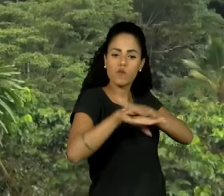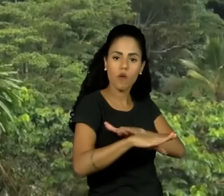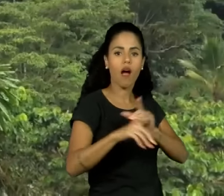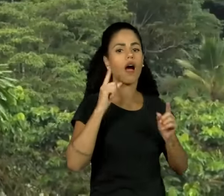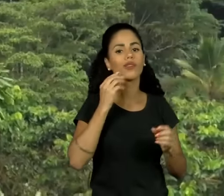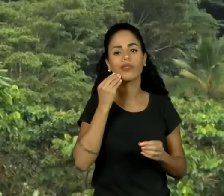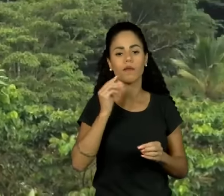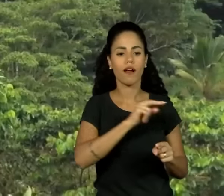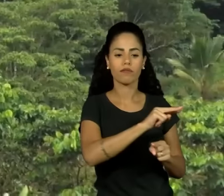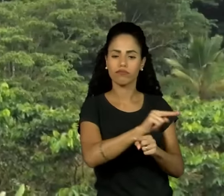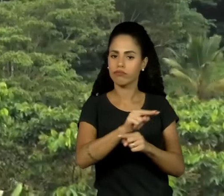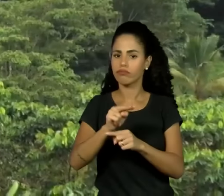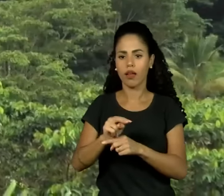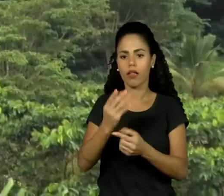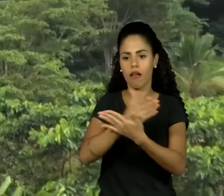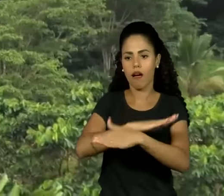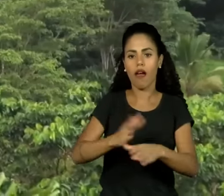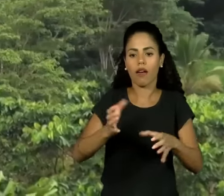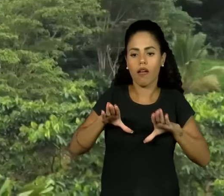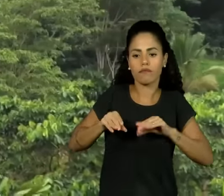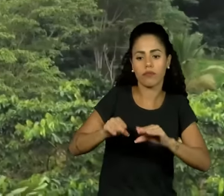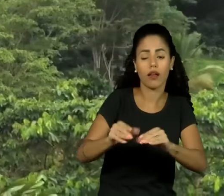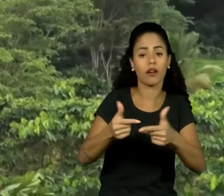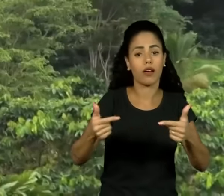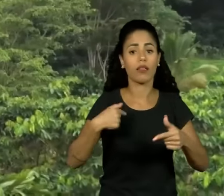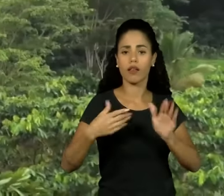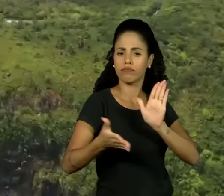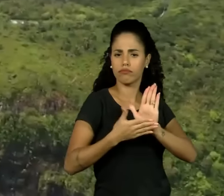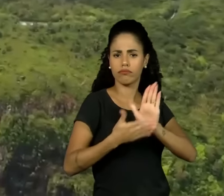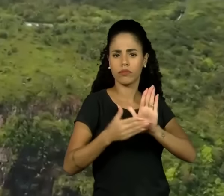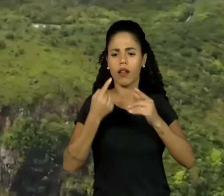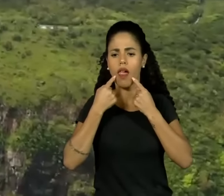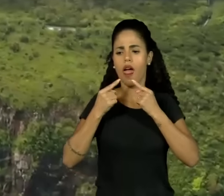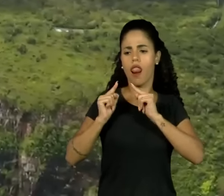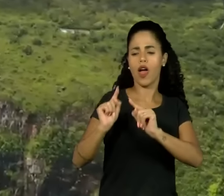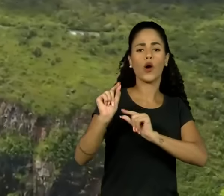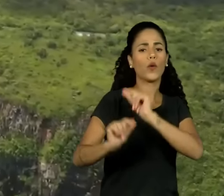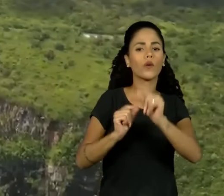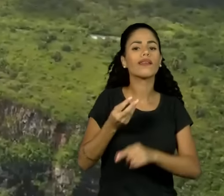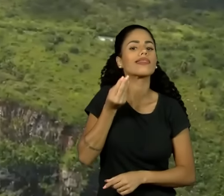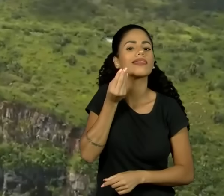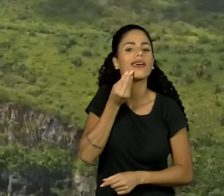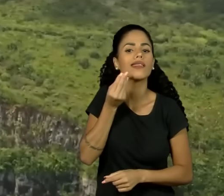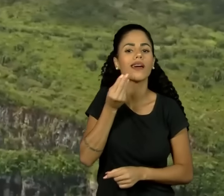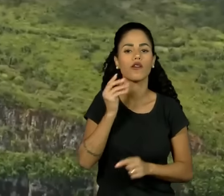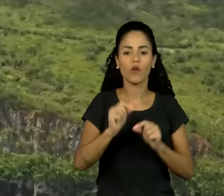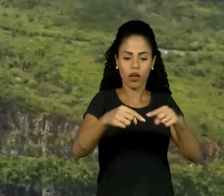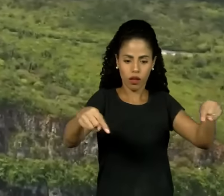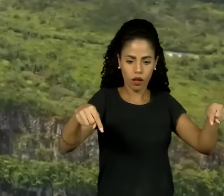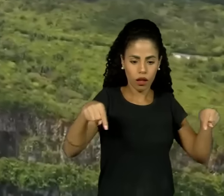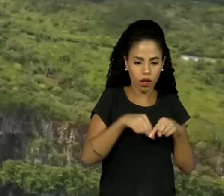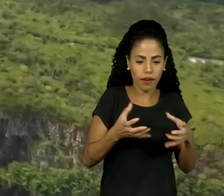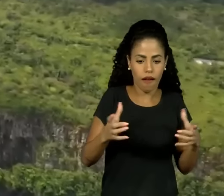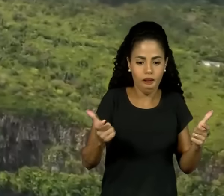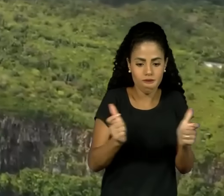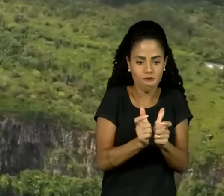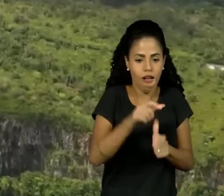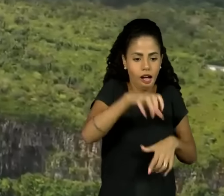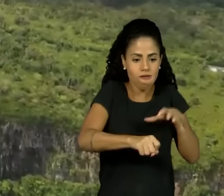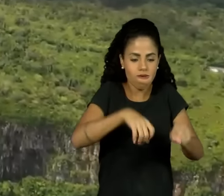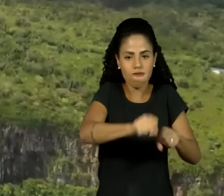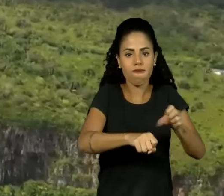reduzem a proteção ambiental. Entre as propostas criticadas está a tentativa de diminuir a área